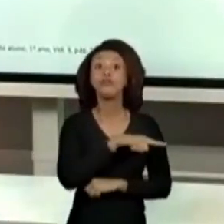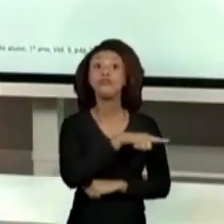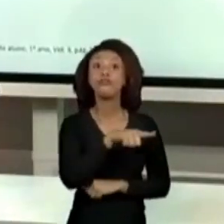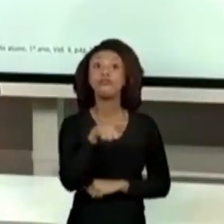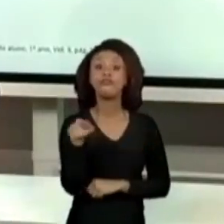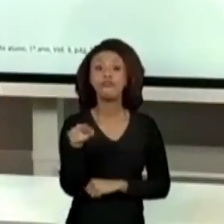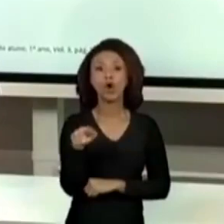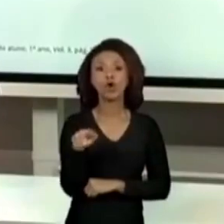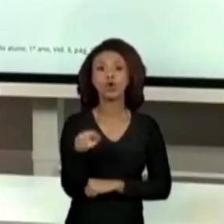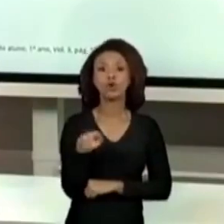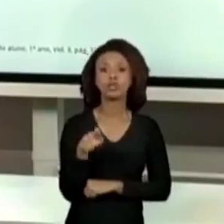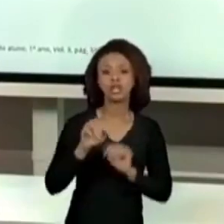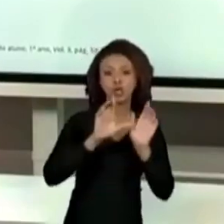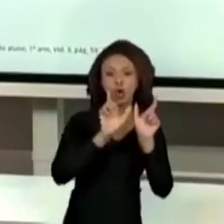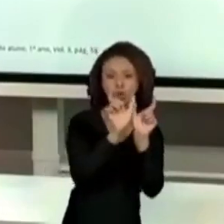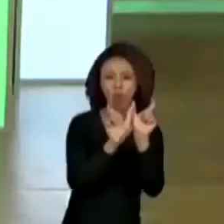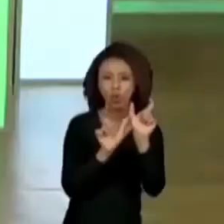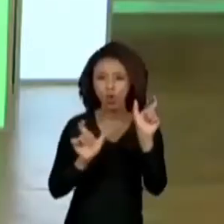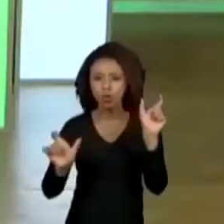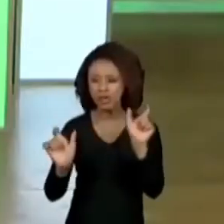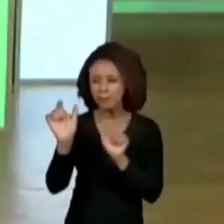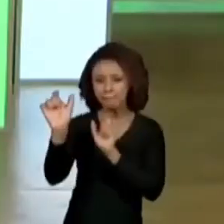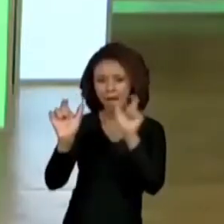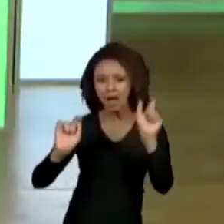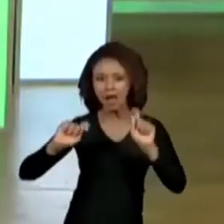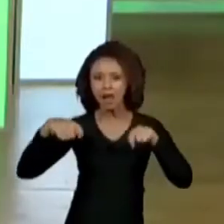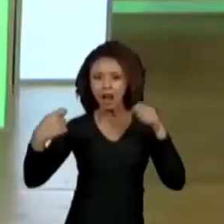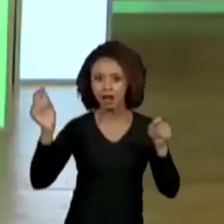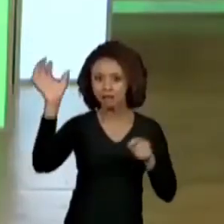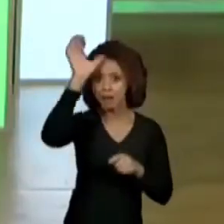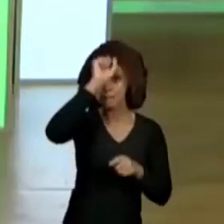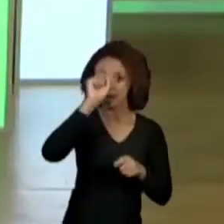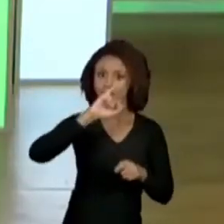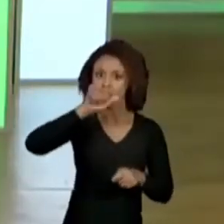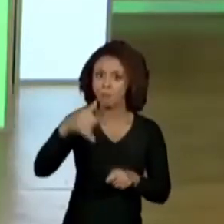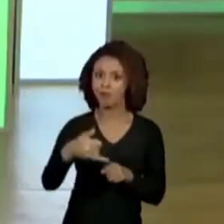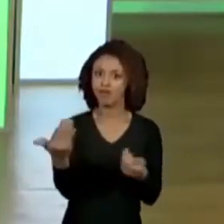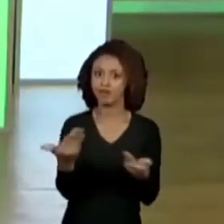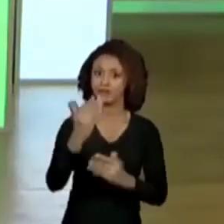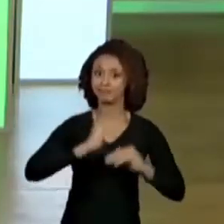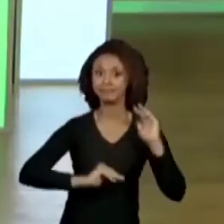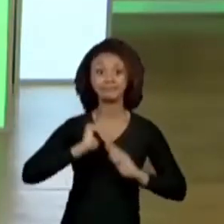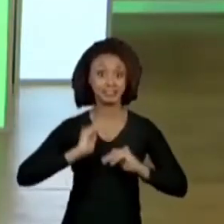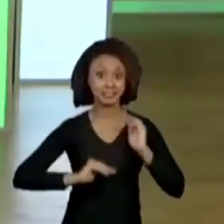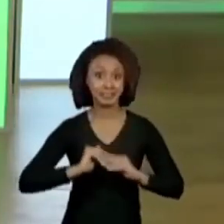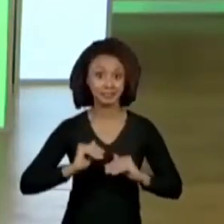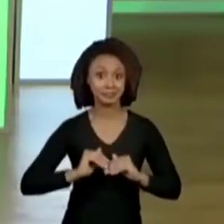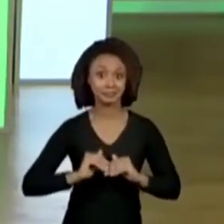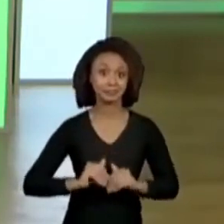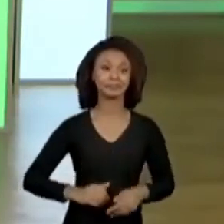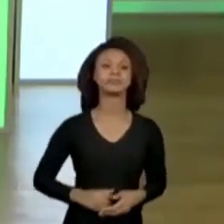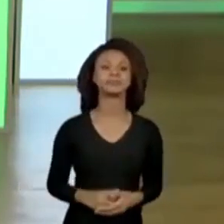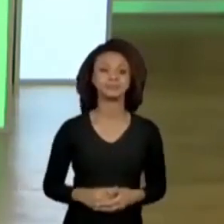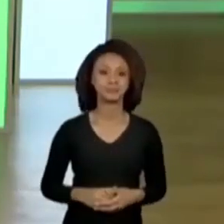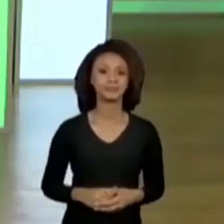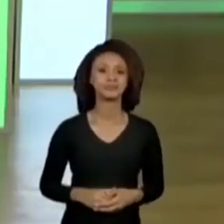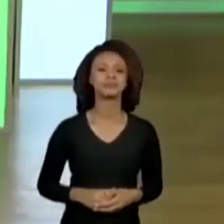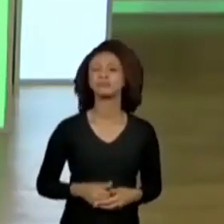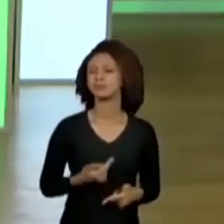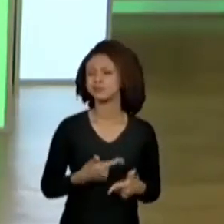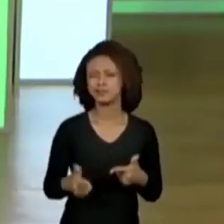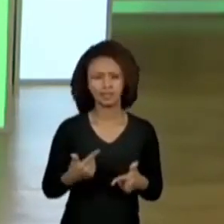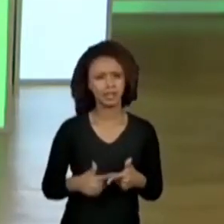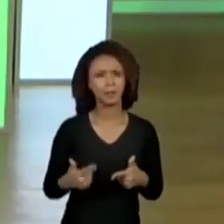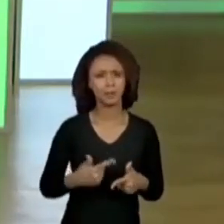vocês acabaram de aprender, não é? A gente vai ter que pegar aqui... né? Vamos. Não tem problema, a gente... Vamos pegar a